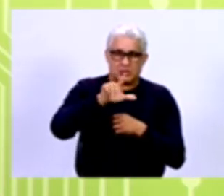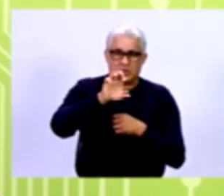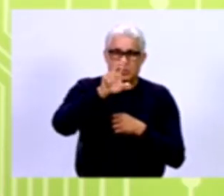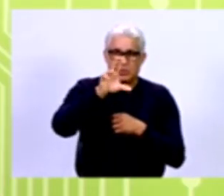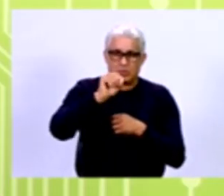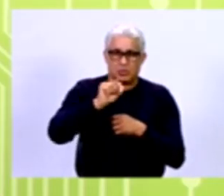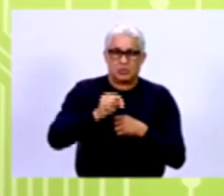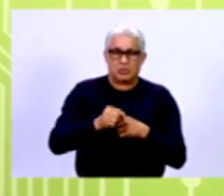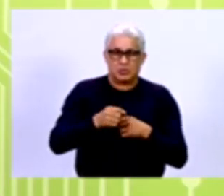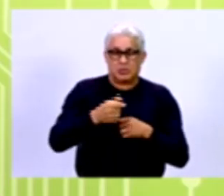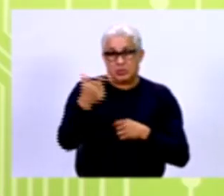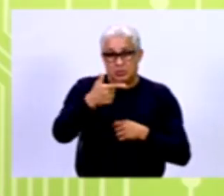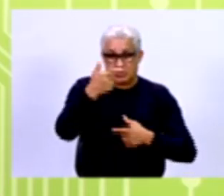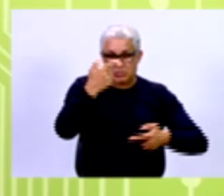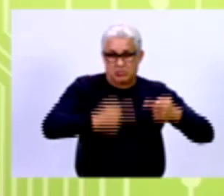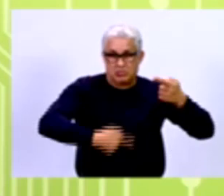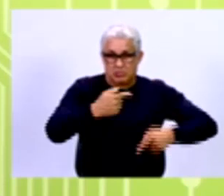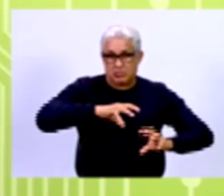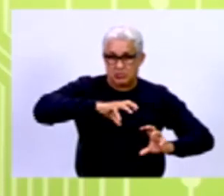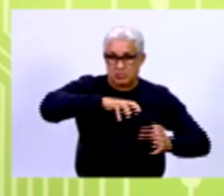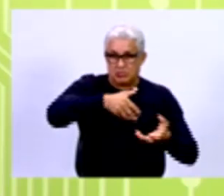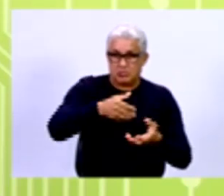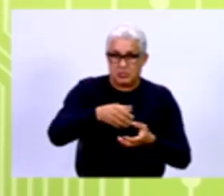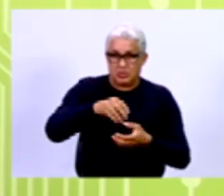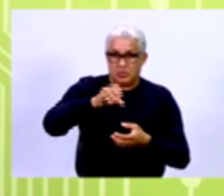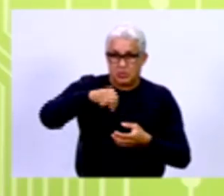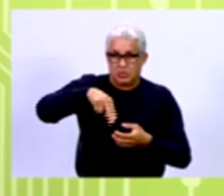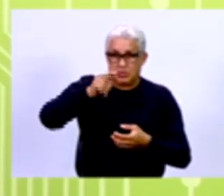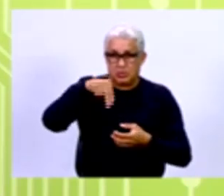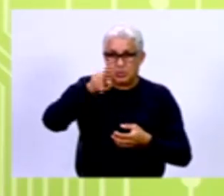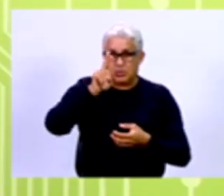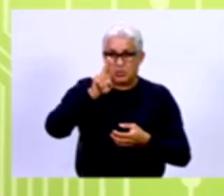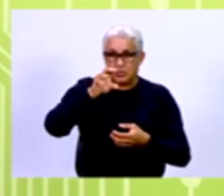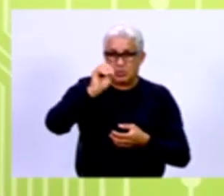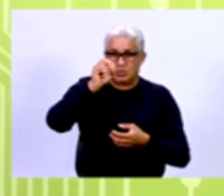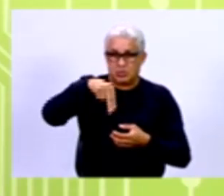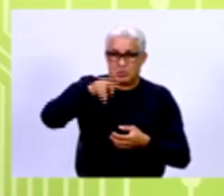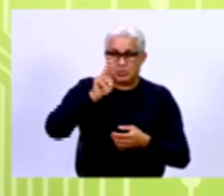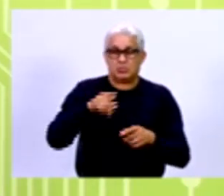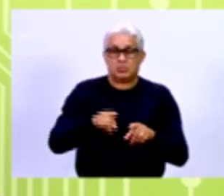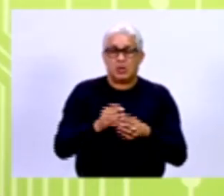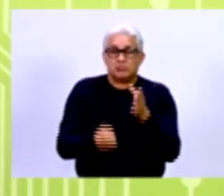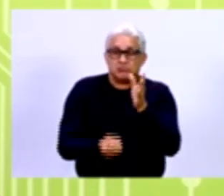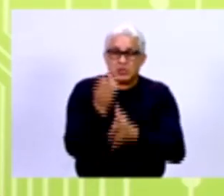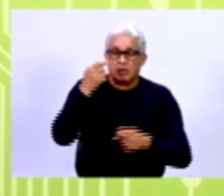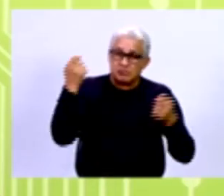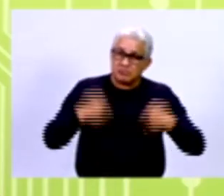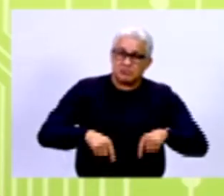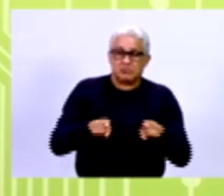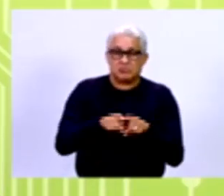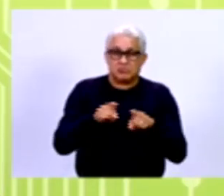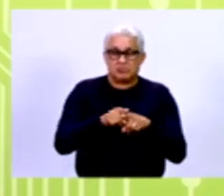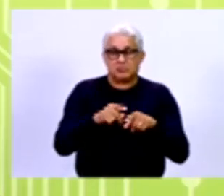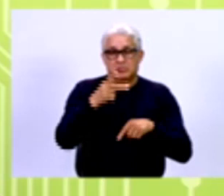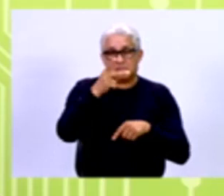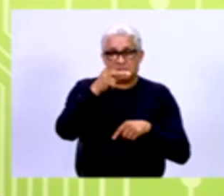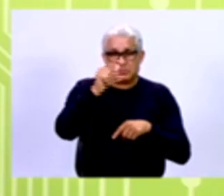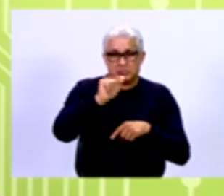Segunda Guerra Mundial, com a criação da ONU, e surgiu a necessidade, inclusive, de se